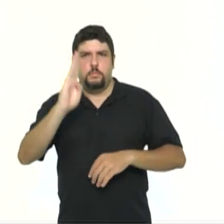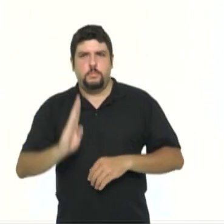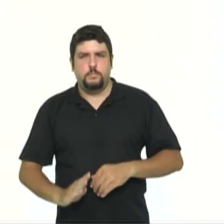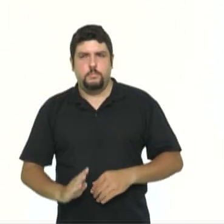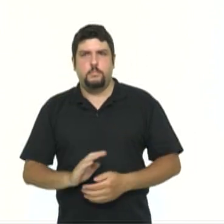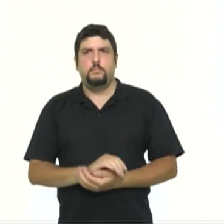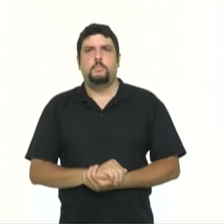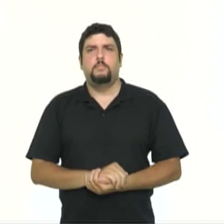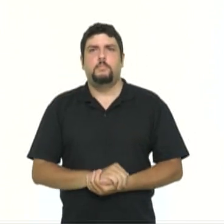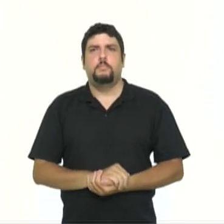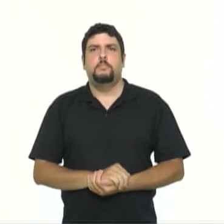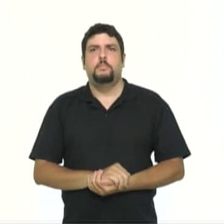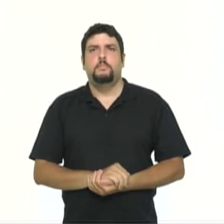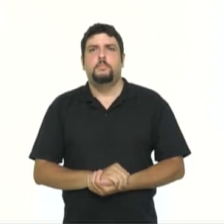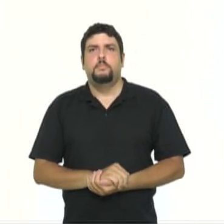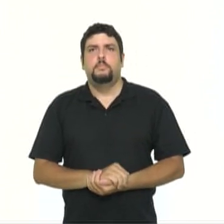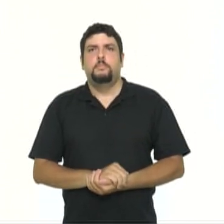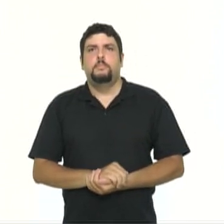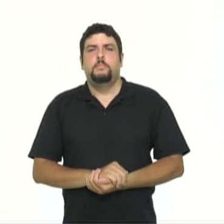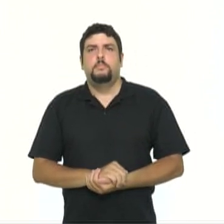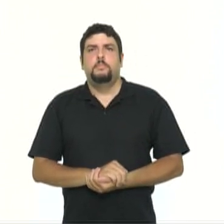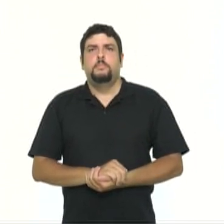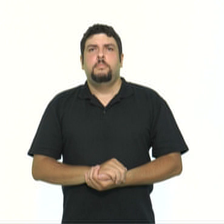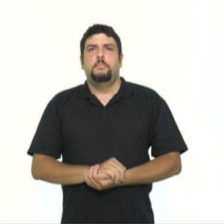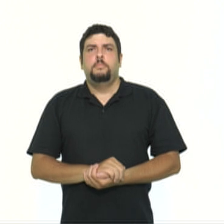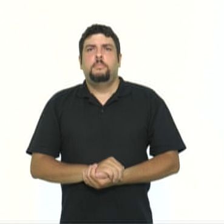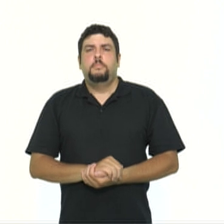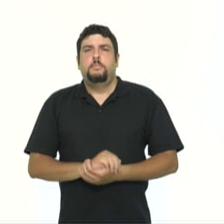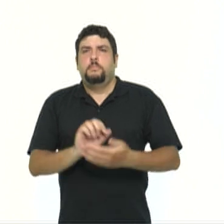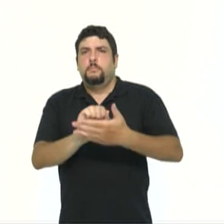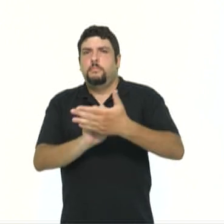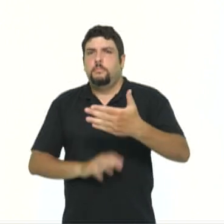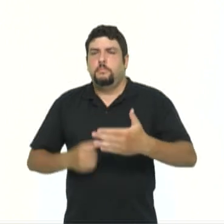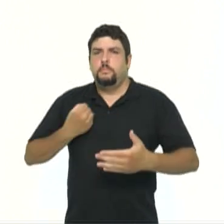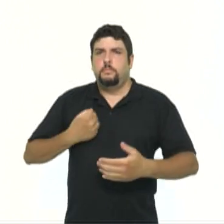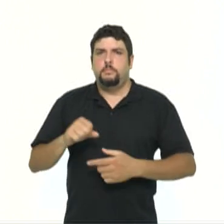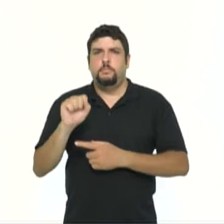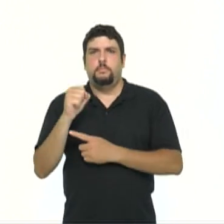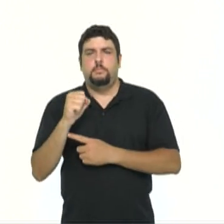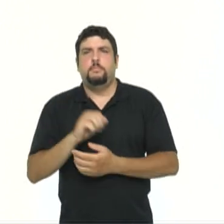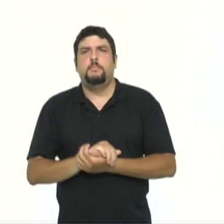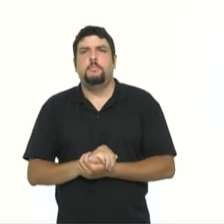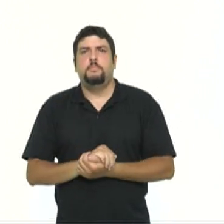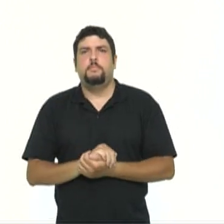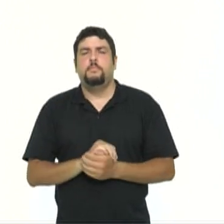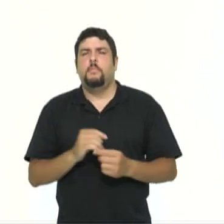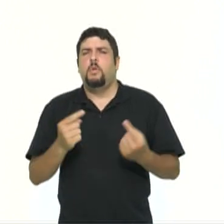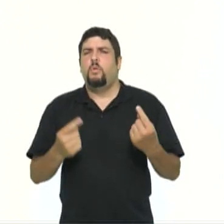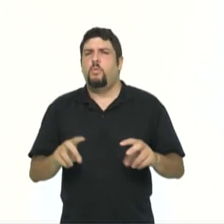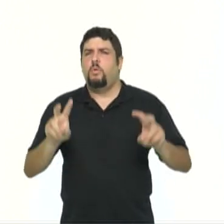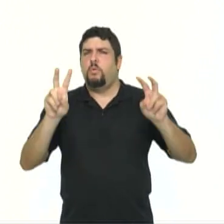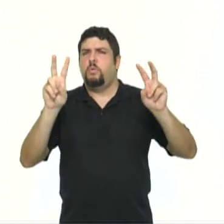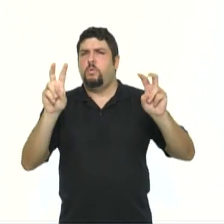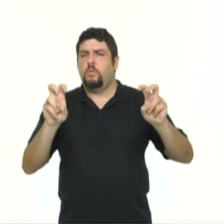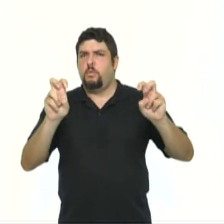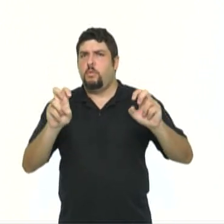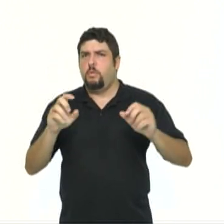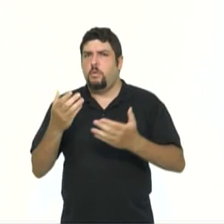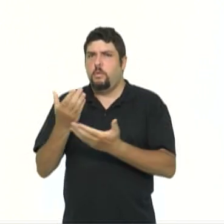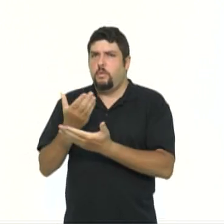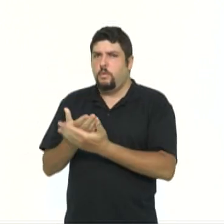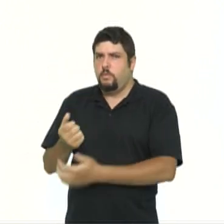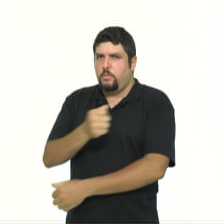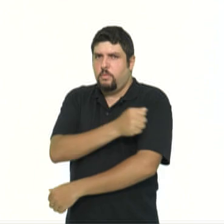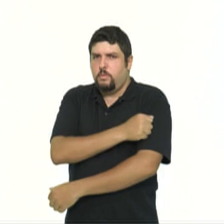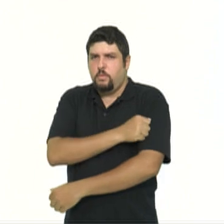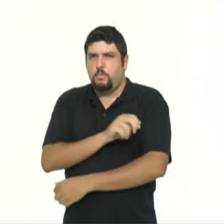Chegamos, então, à atividade 8. Qual o termo o estudante utiliza para apontar que o